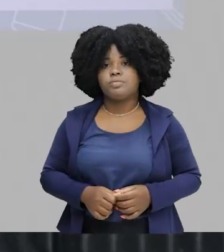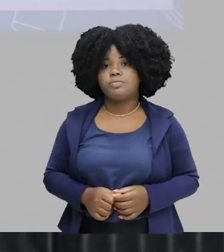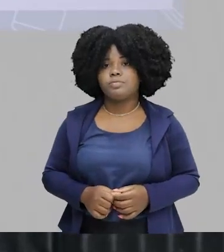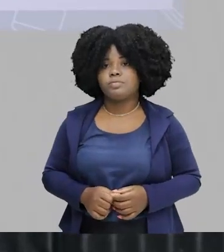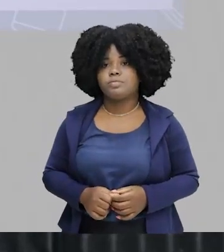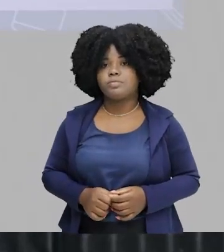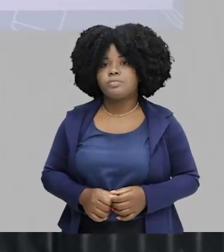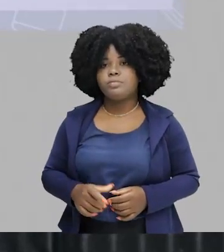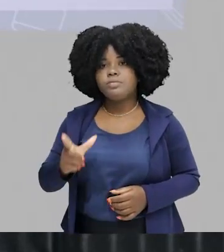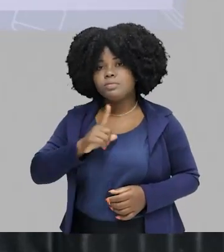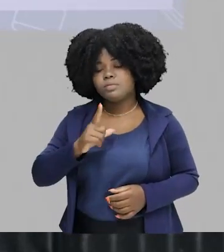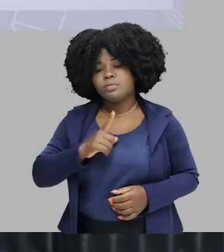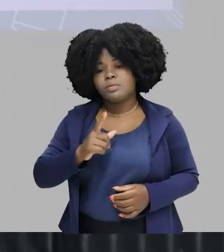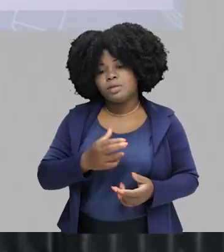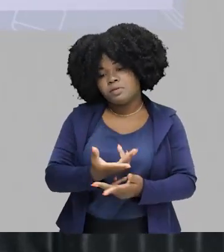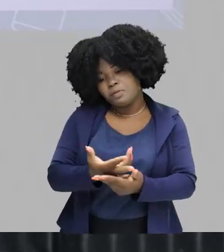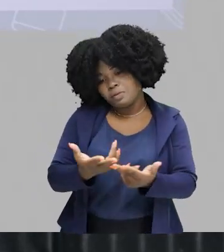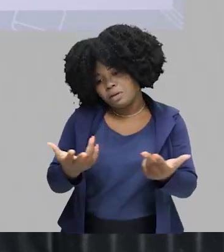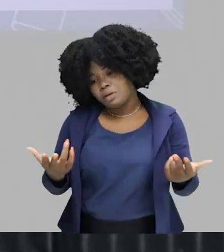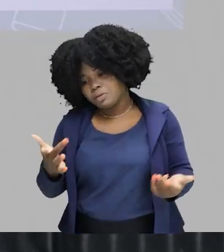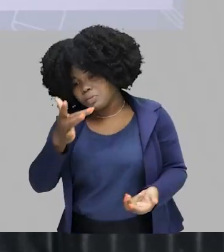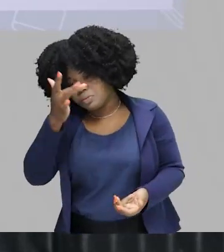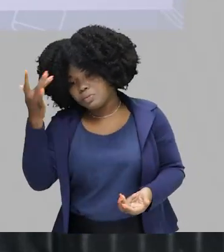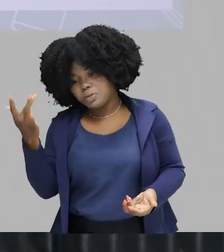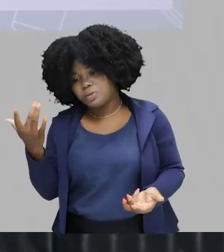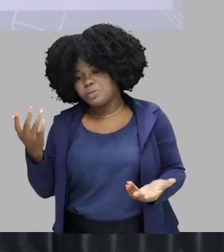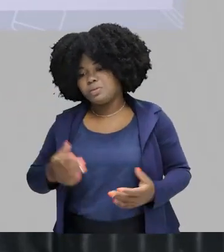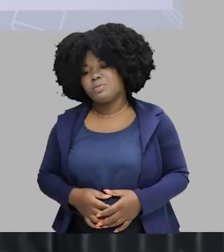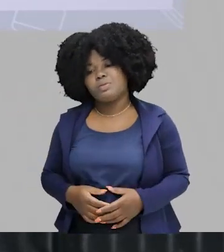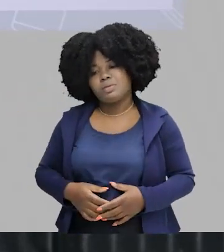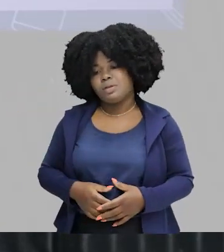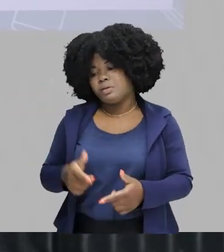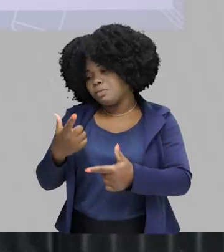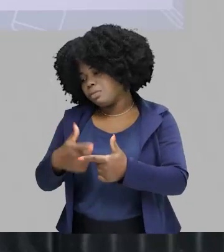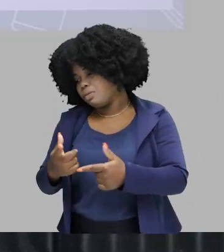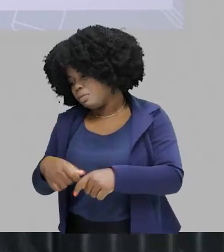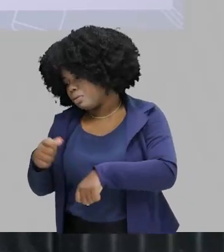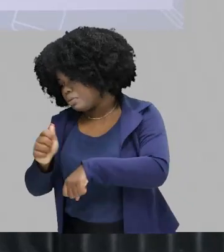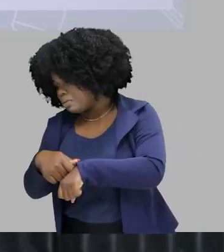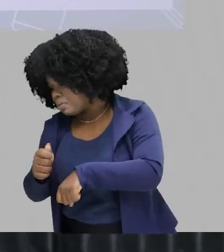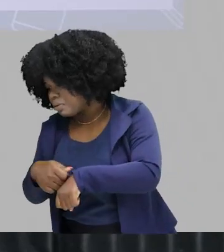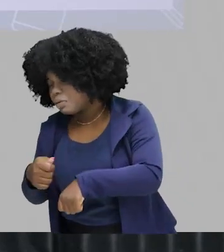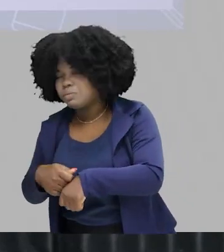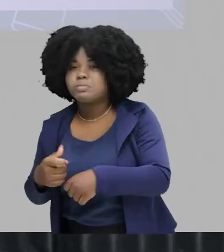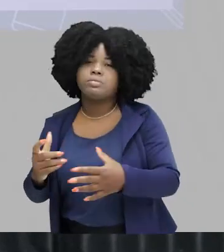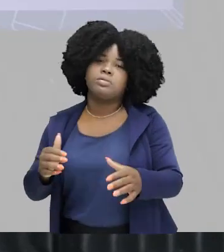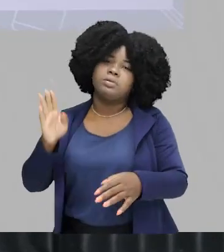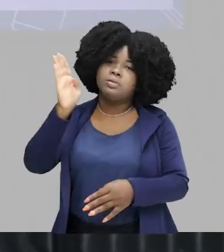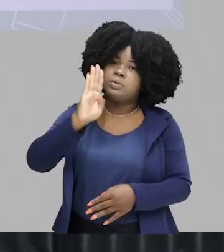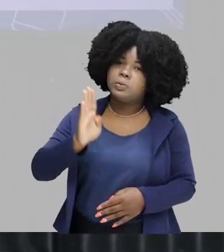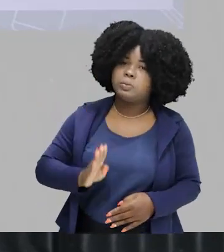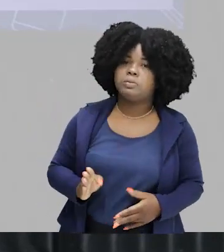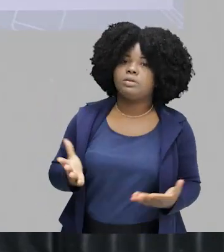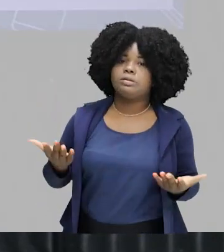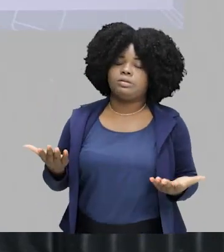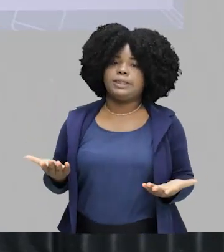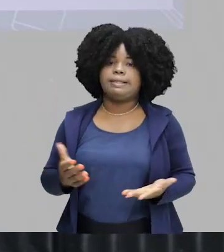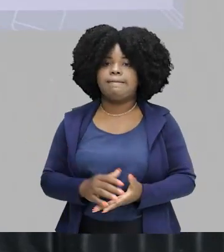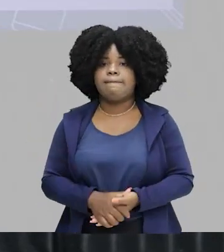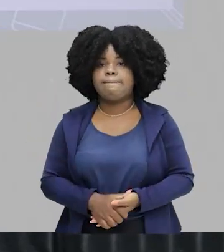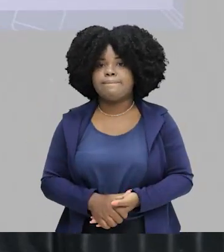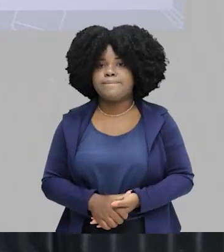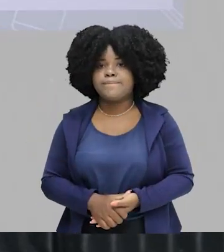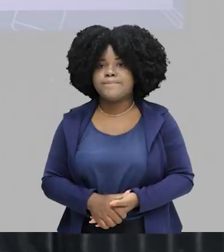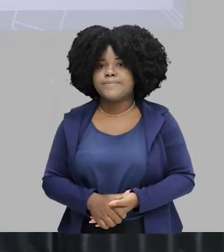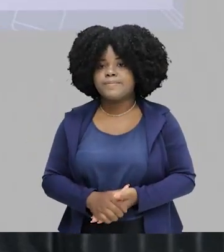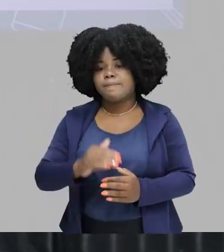enquanto a grande maioria da população está ali numa situação que é lamentável muitas vezes, né, de sobrevivência, entendeu?